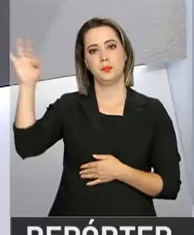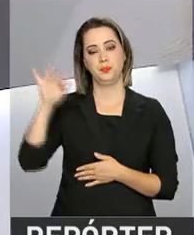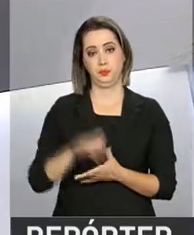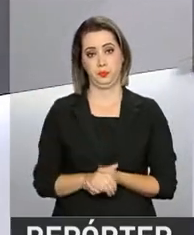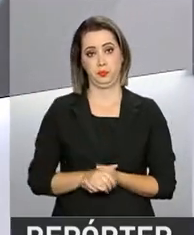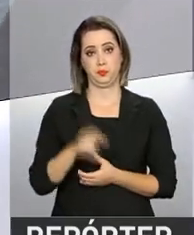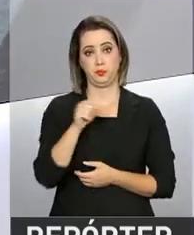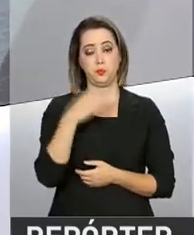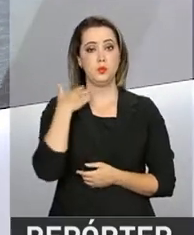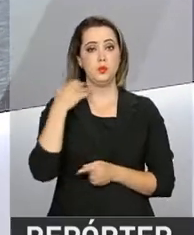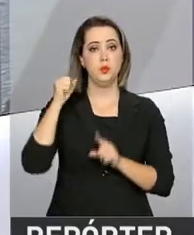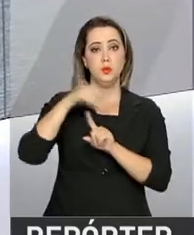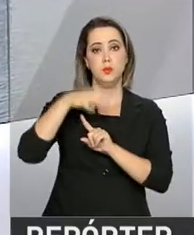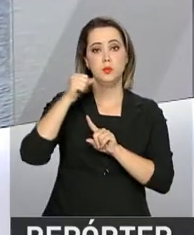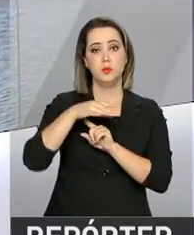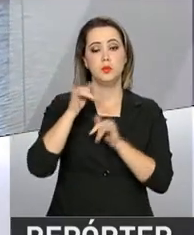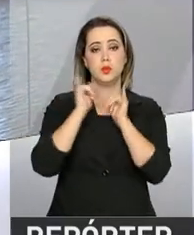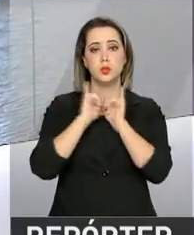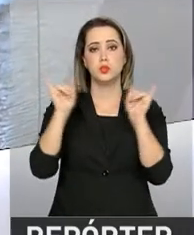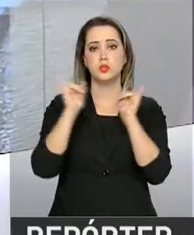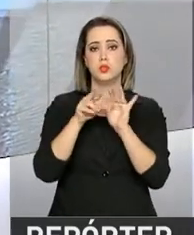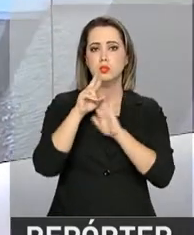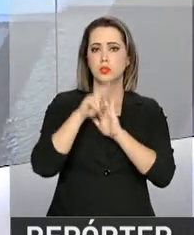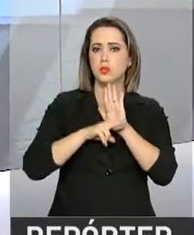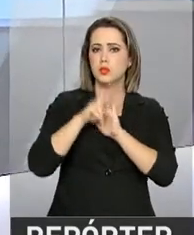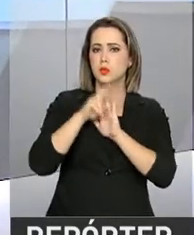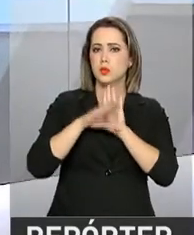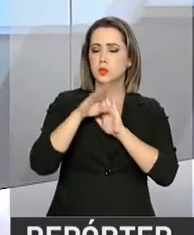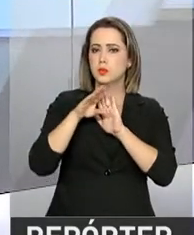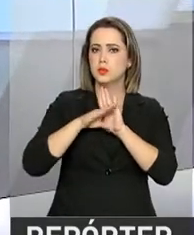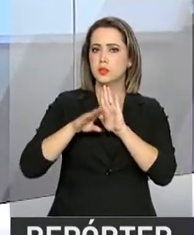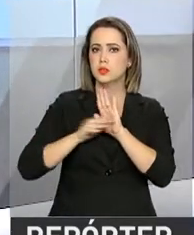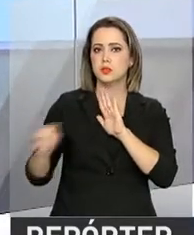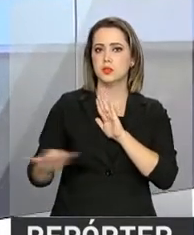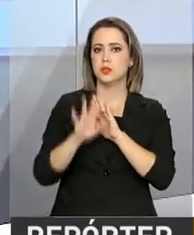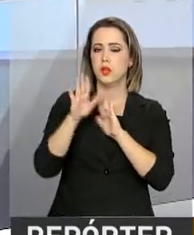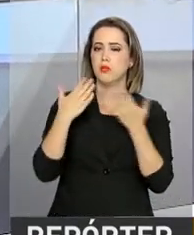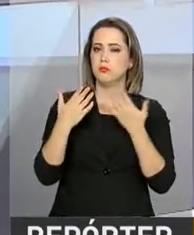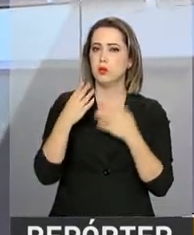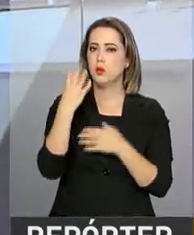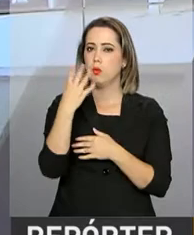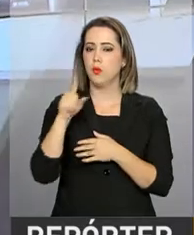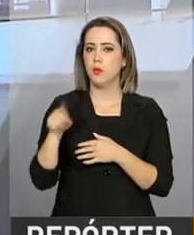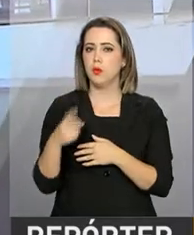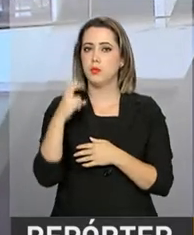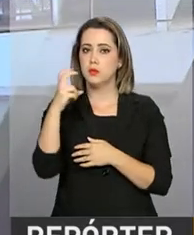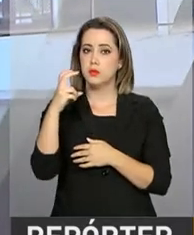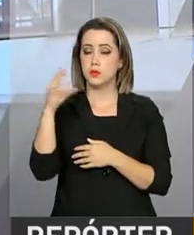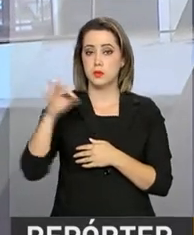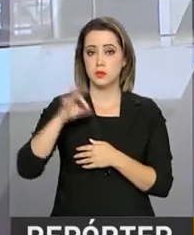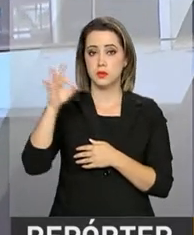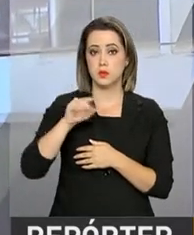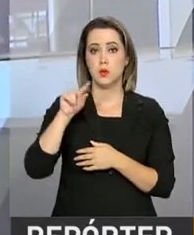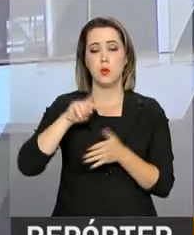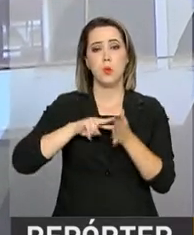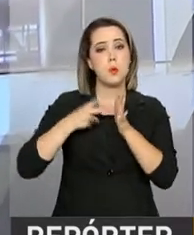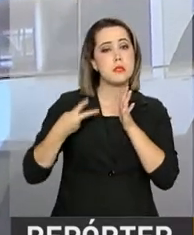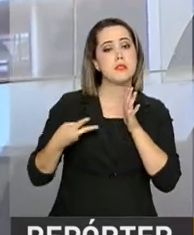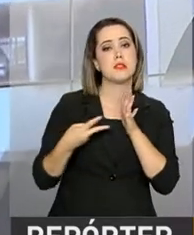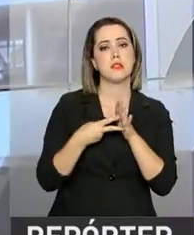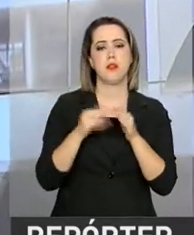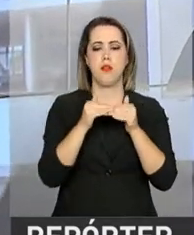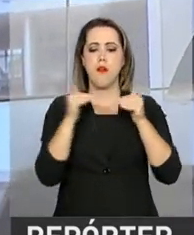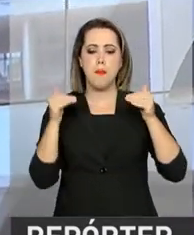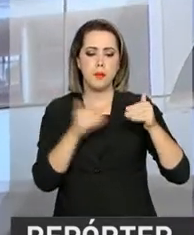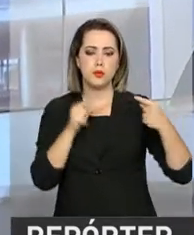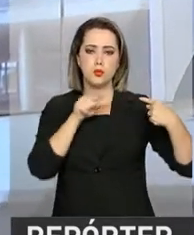banco central divulgou relatório com projeção de inflação em torno de 4% ao final de 2017 ou seja abaixo